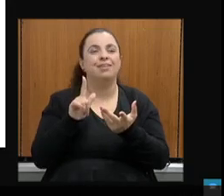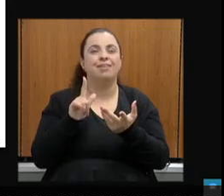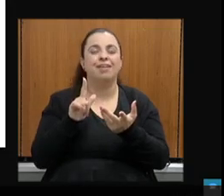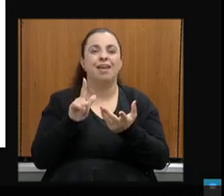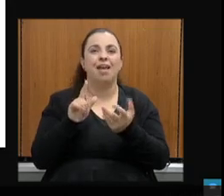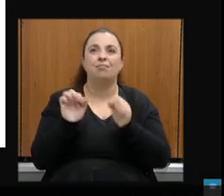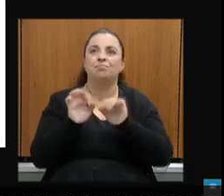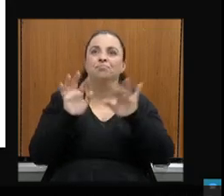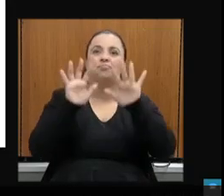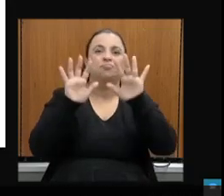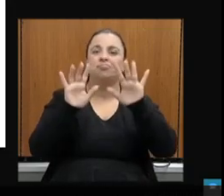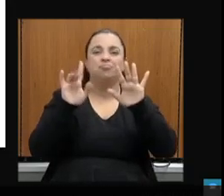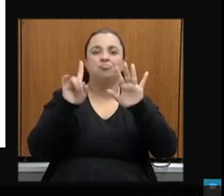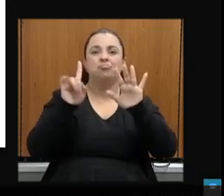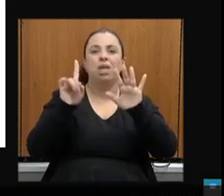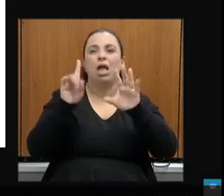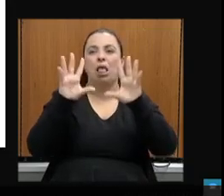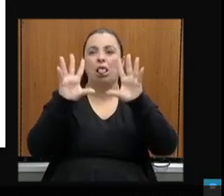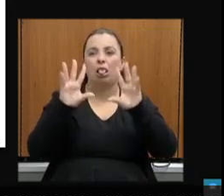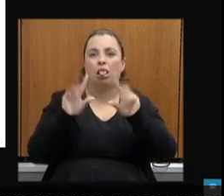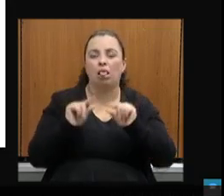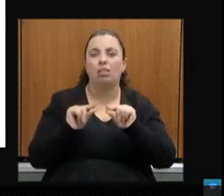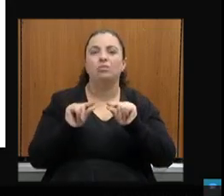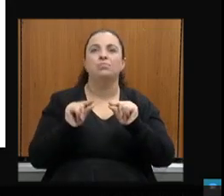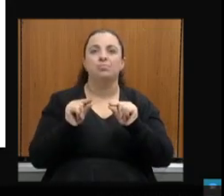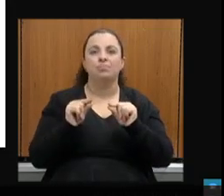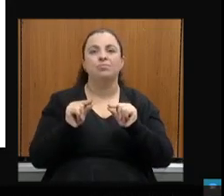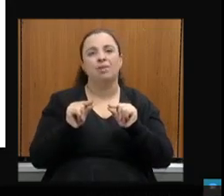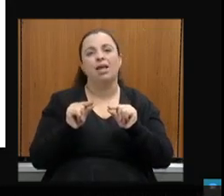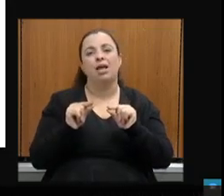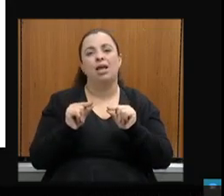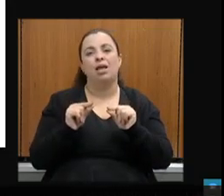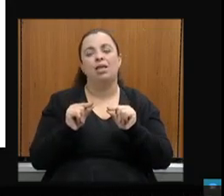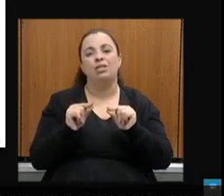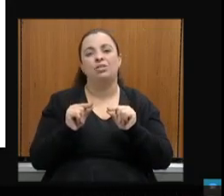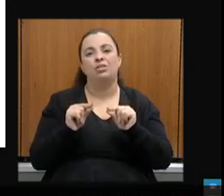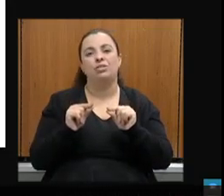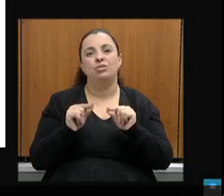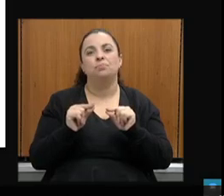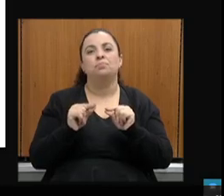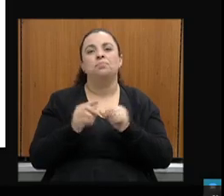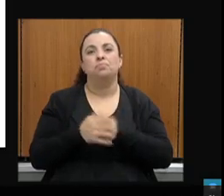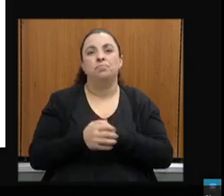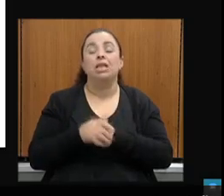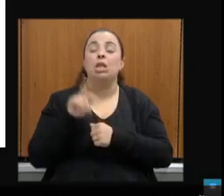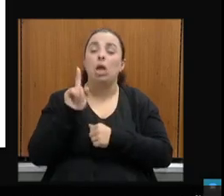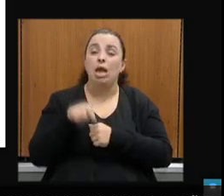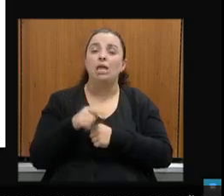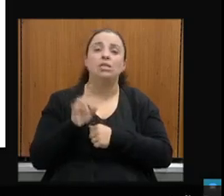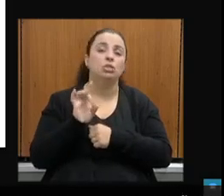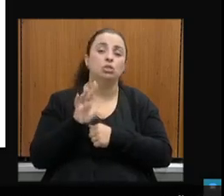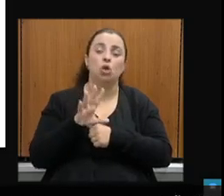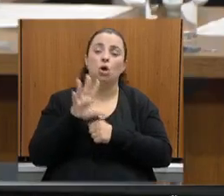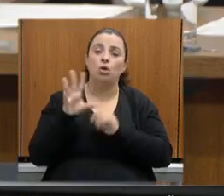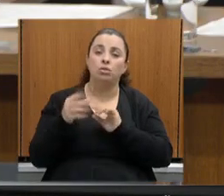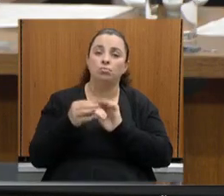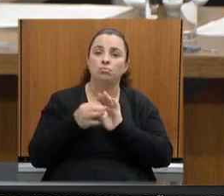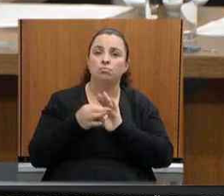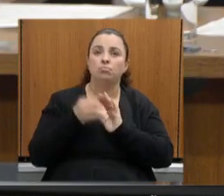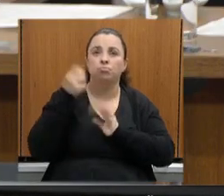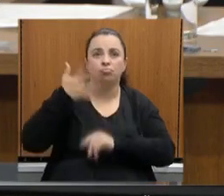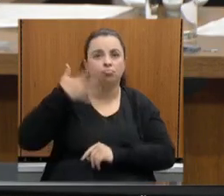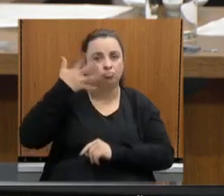de emissão de gases de efeito estufa então esses são os comentários que eu gostaria de realizar e